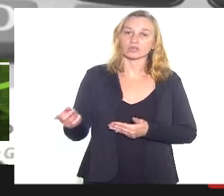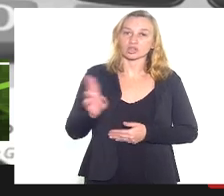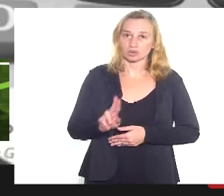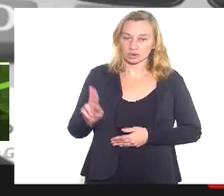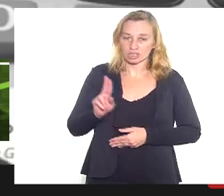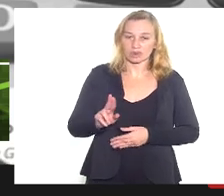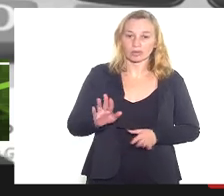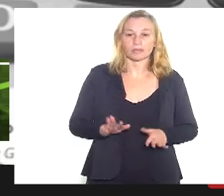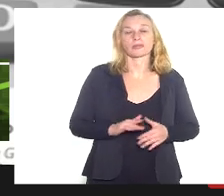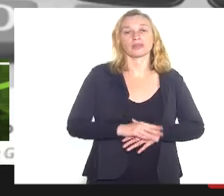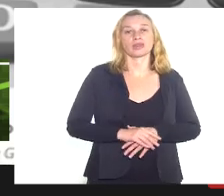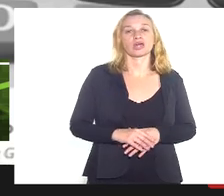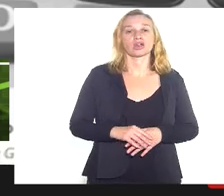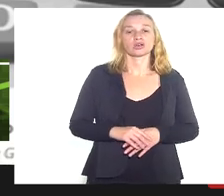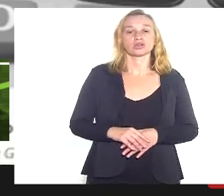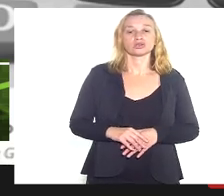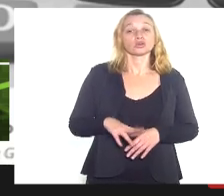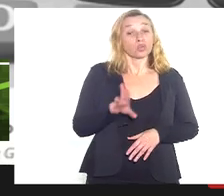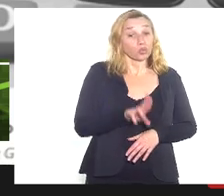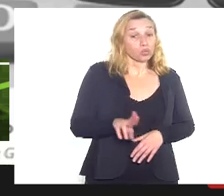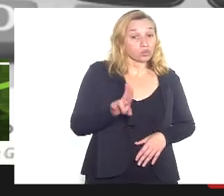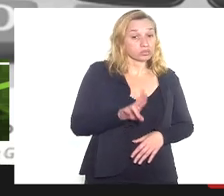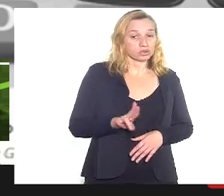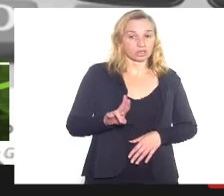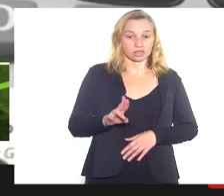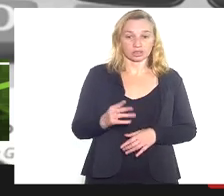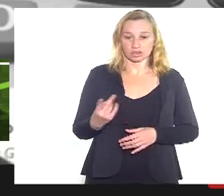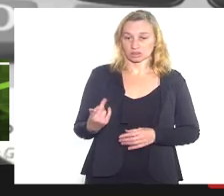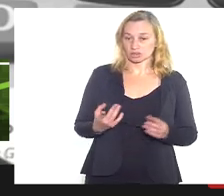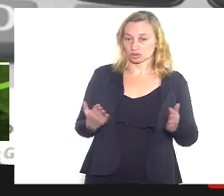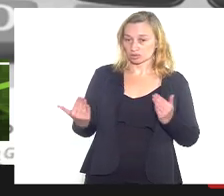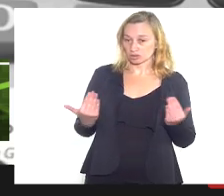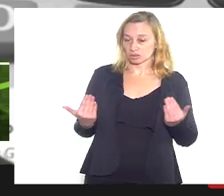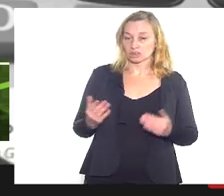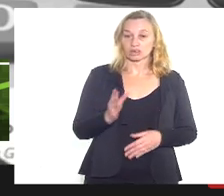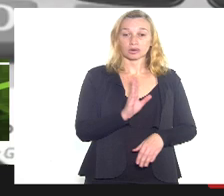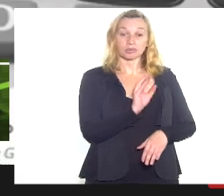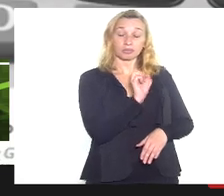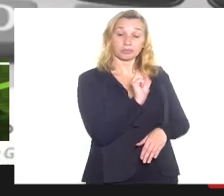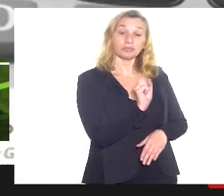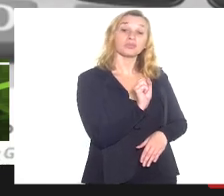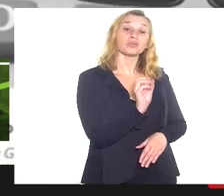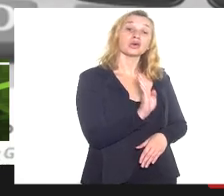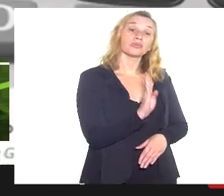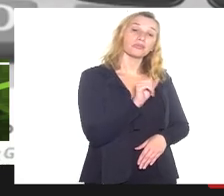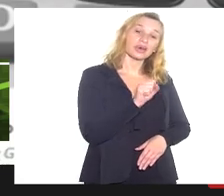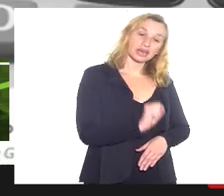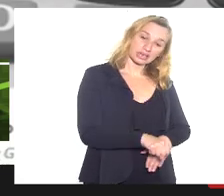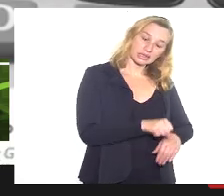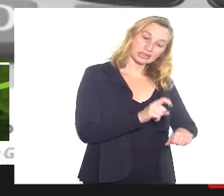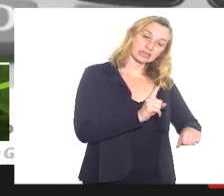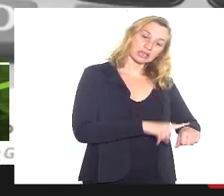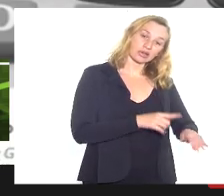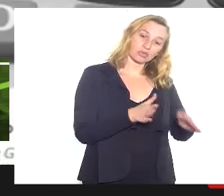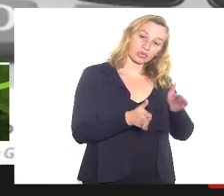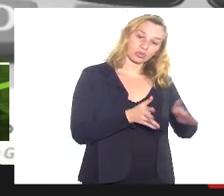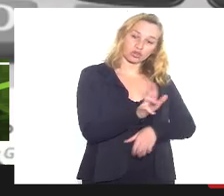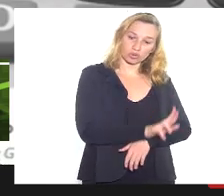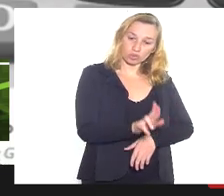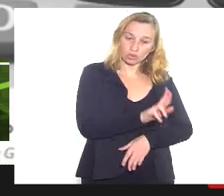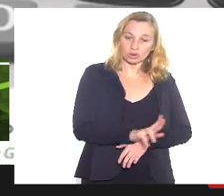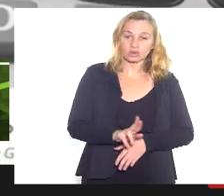modo, usa esta distinção entre bens temporários e permanentes, e em sendo